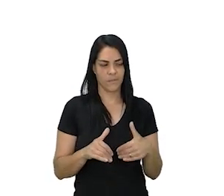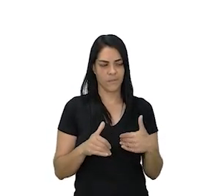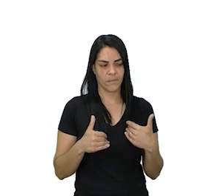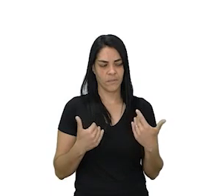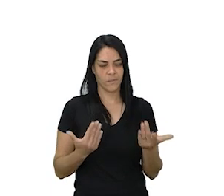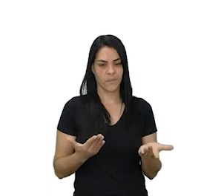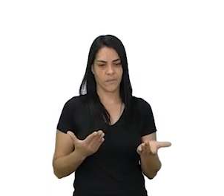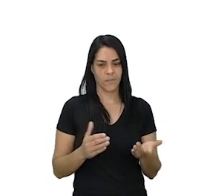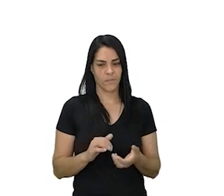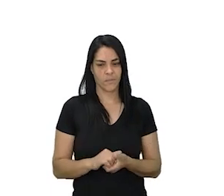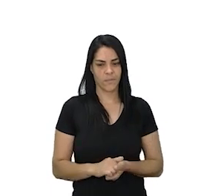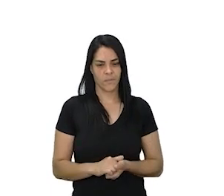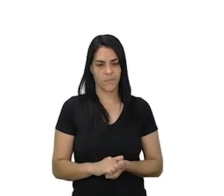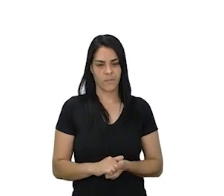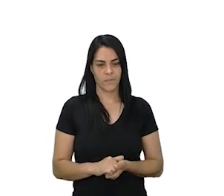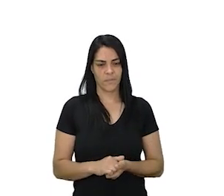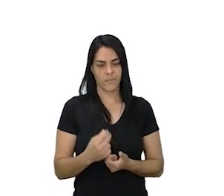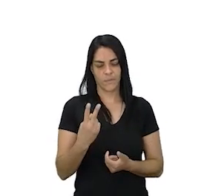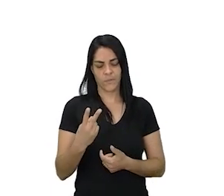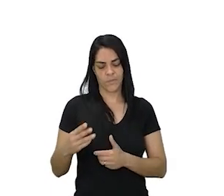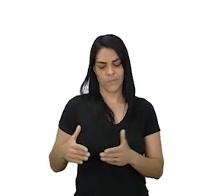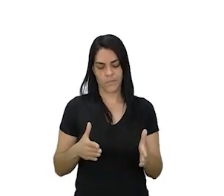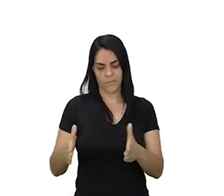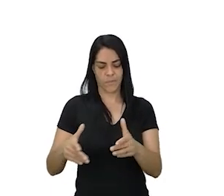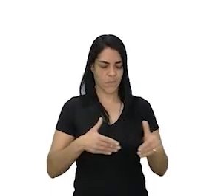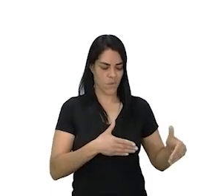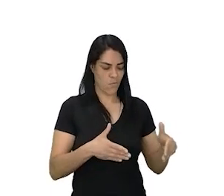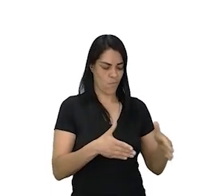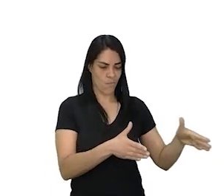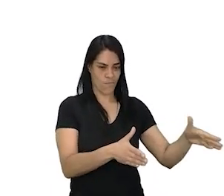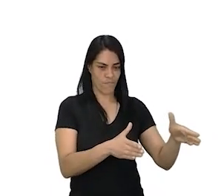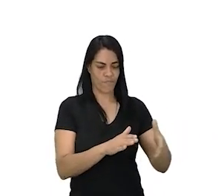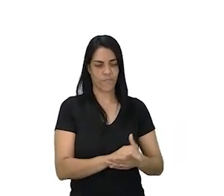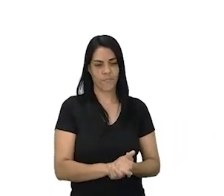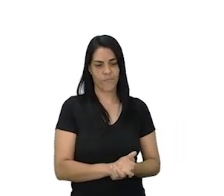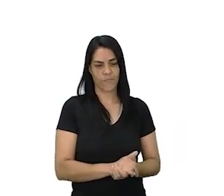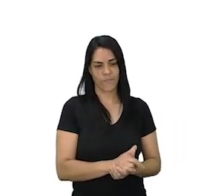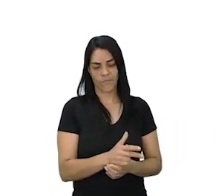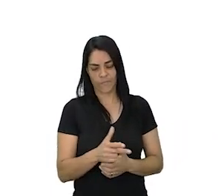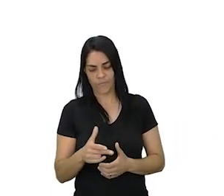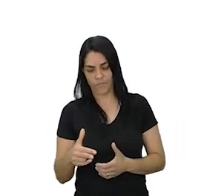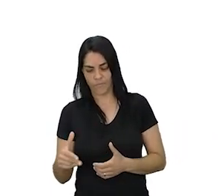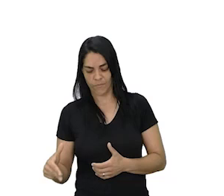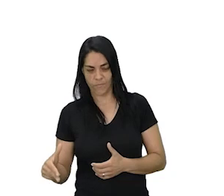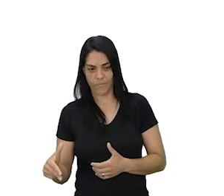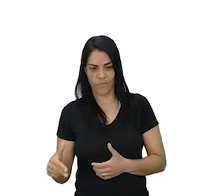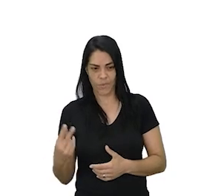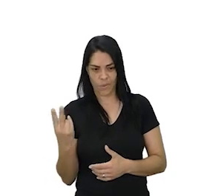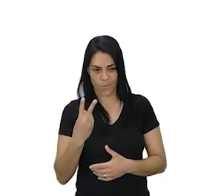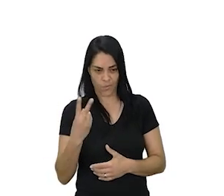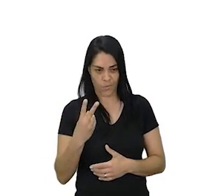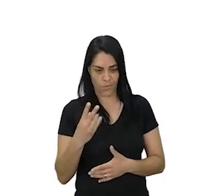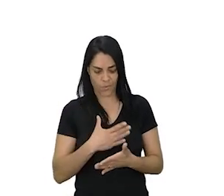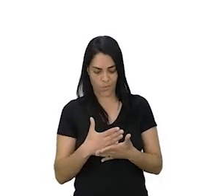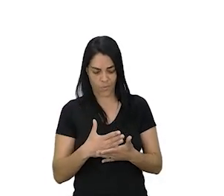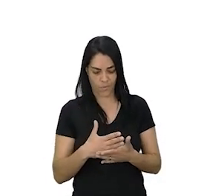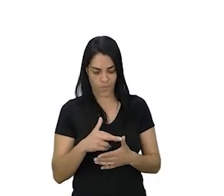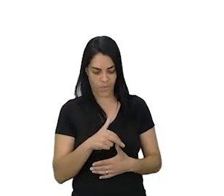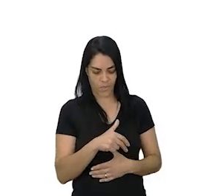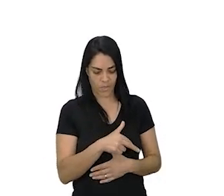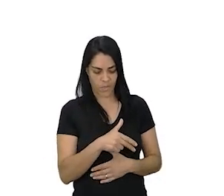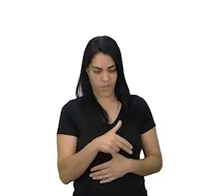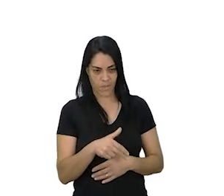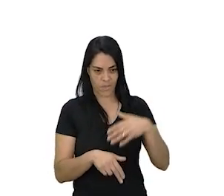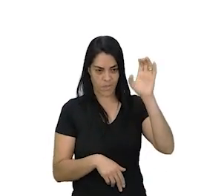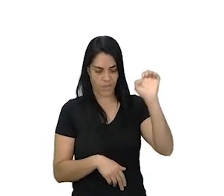ter no mínimo dois caminhos, que virar aqui, os dois viram inicialmente à